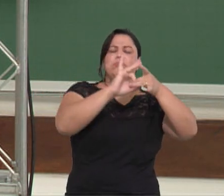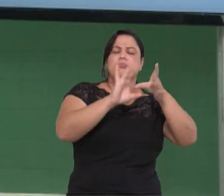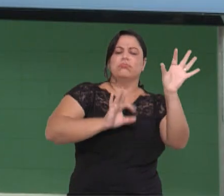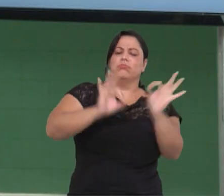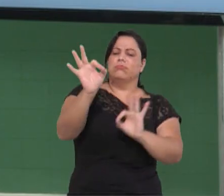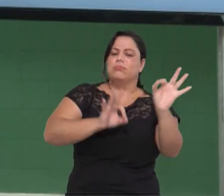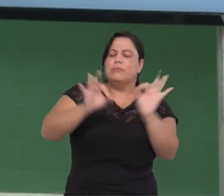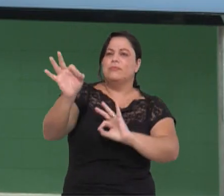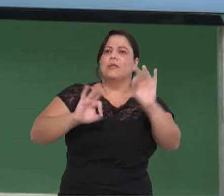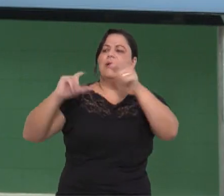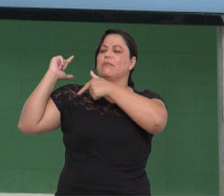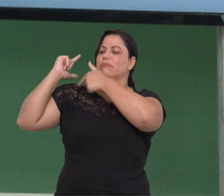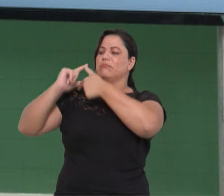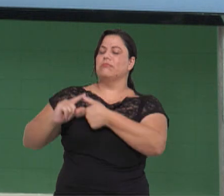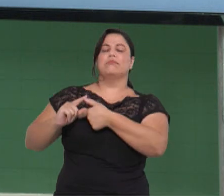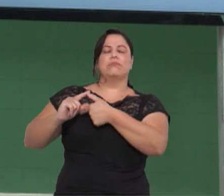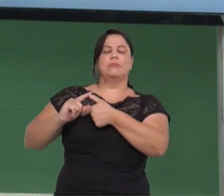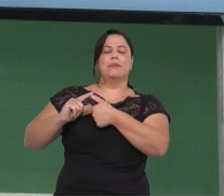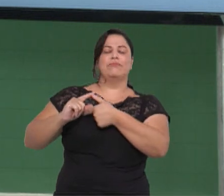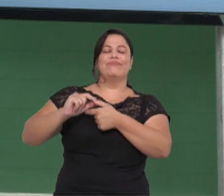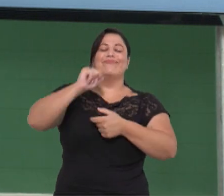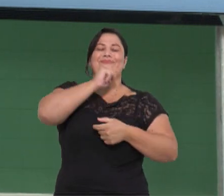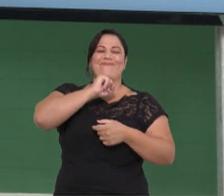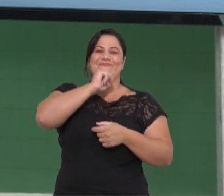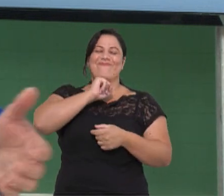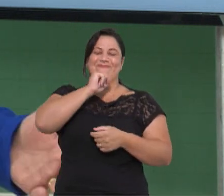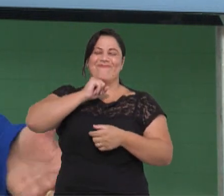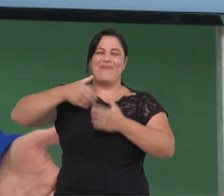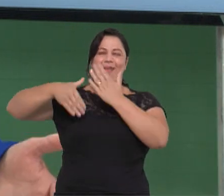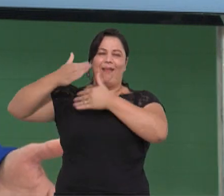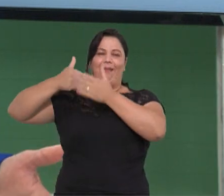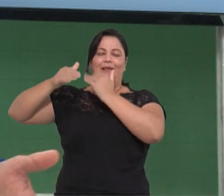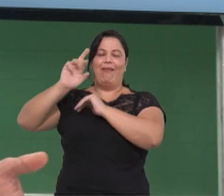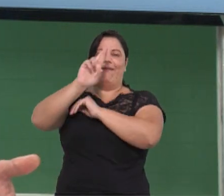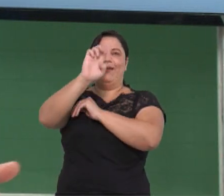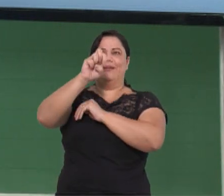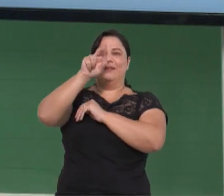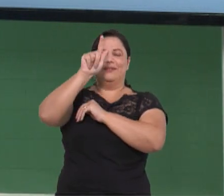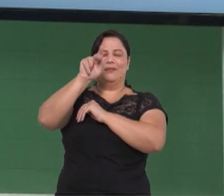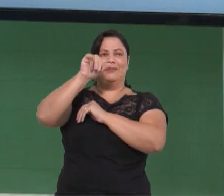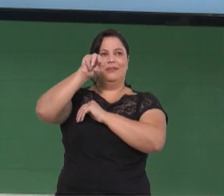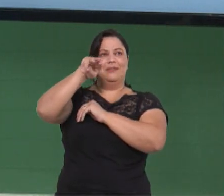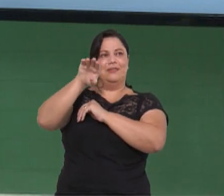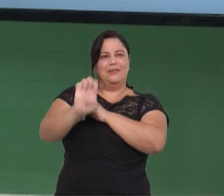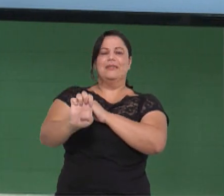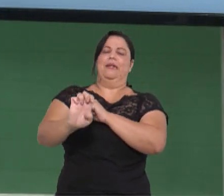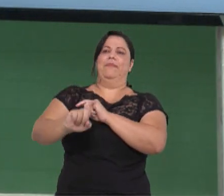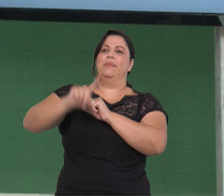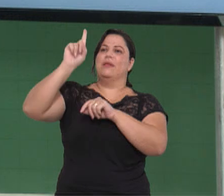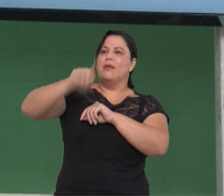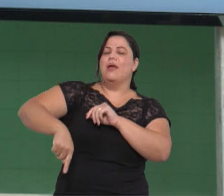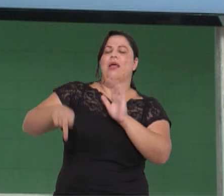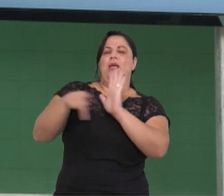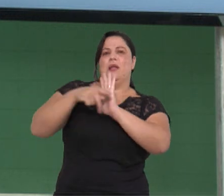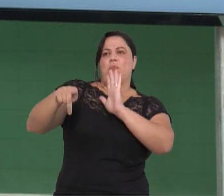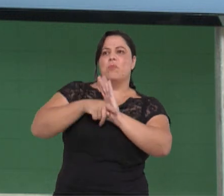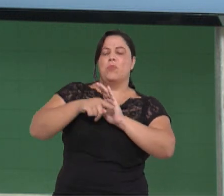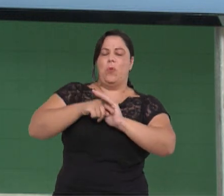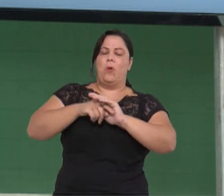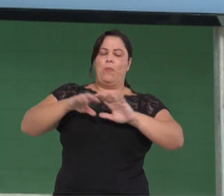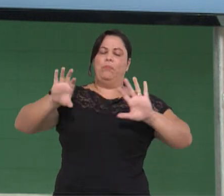tradicional chamada Antigo Regime, qual era encabeçada pela monarquia